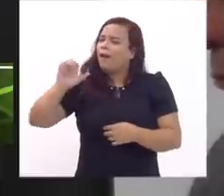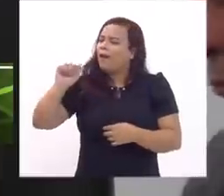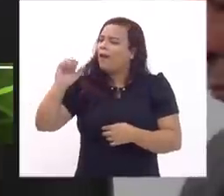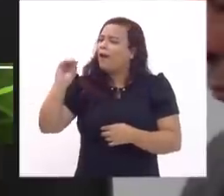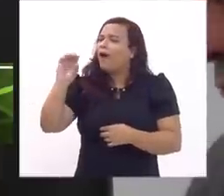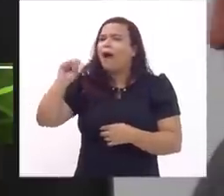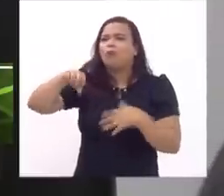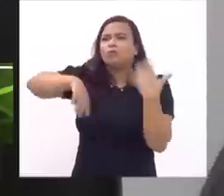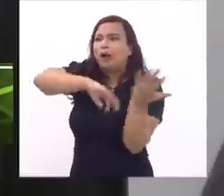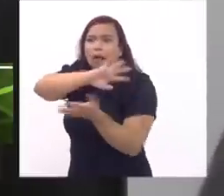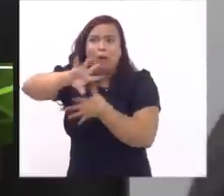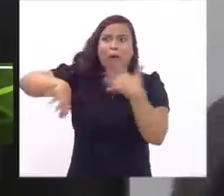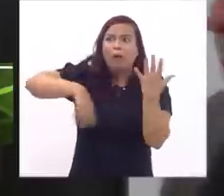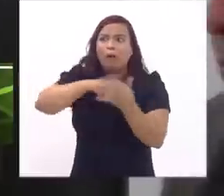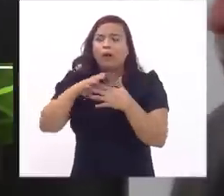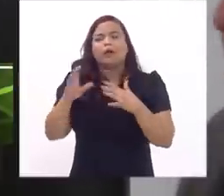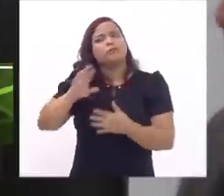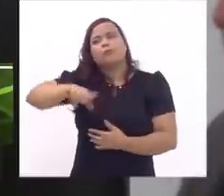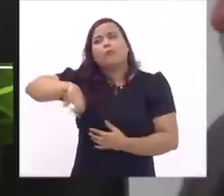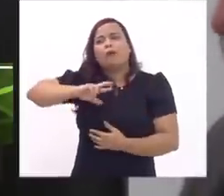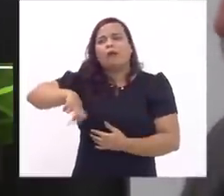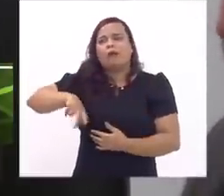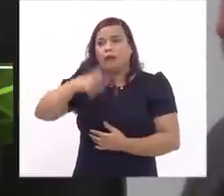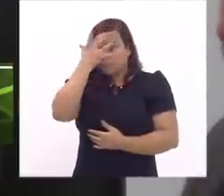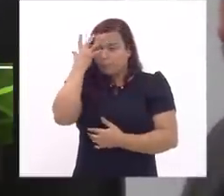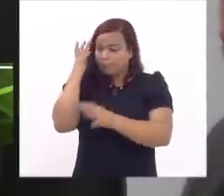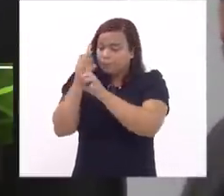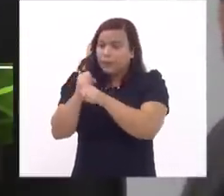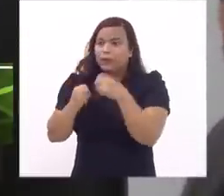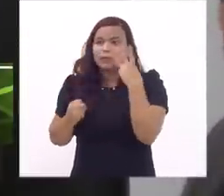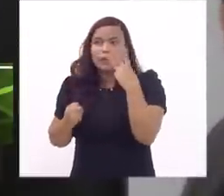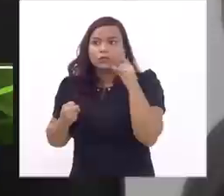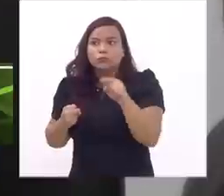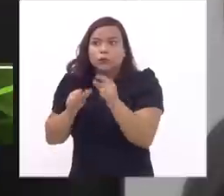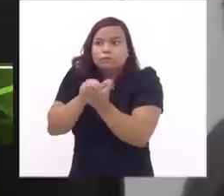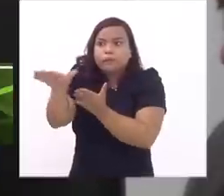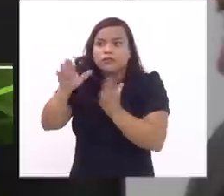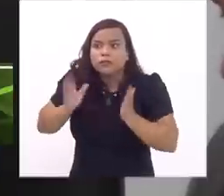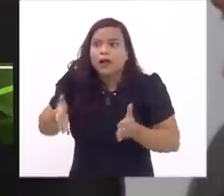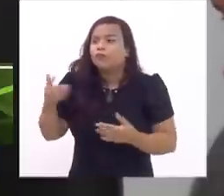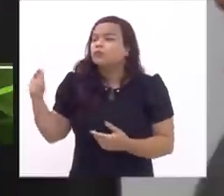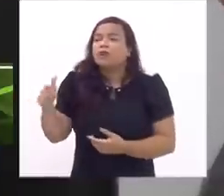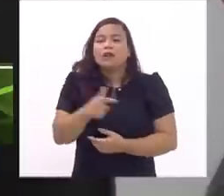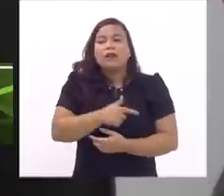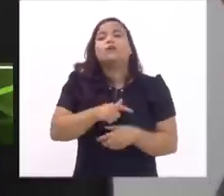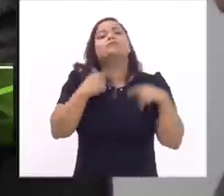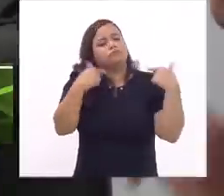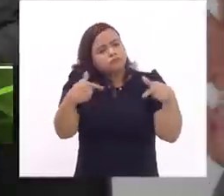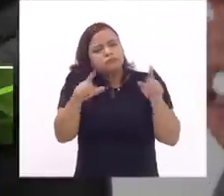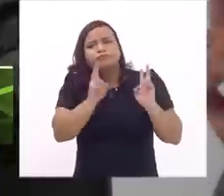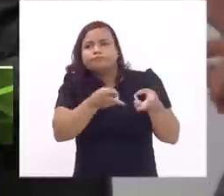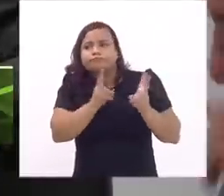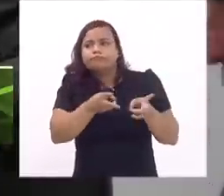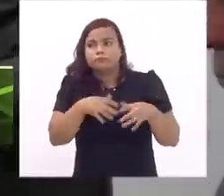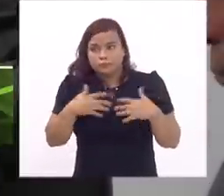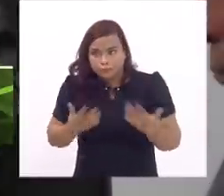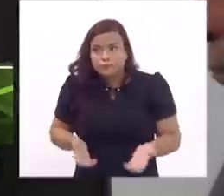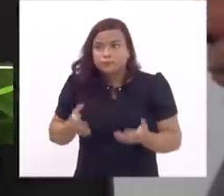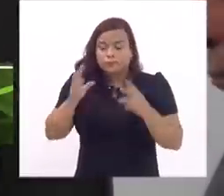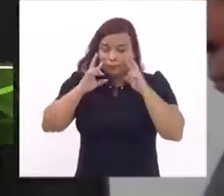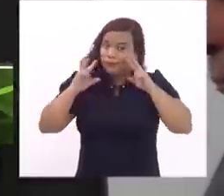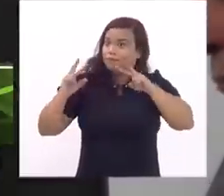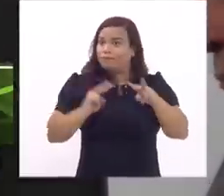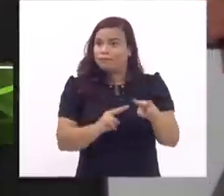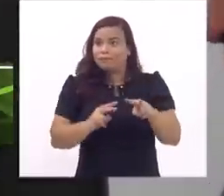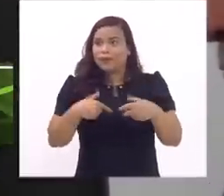Lucas Macedo, de que 3 mil pessoas foram mandadas embora. Isso não é verdade. Então, é só para que o tema seja tratado com o tamanho que ele é. E eu me coloco à disposição para